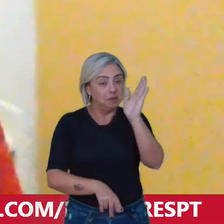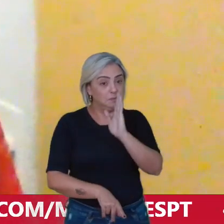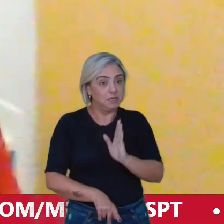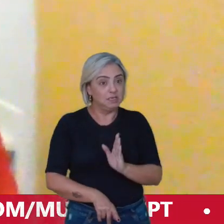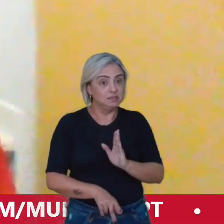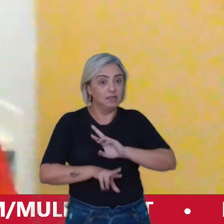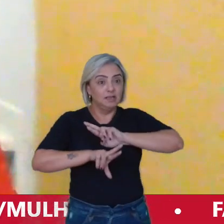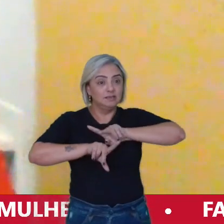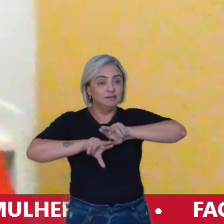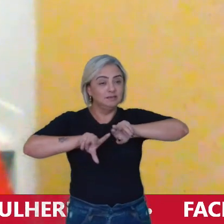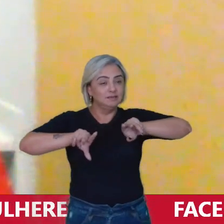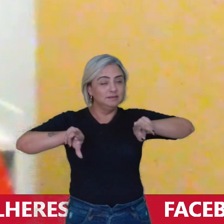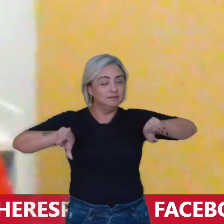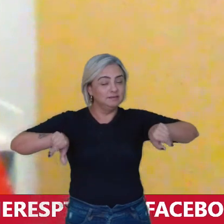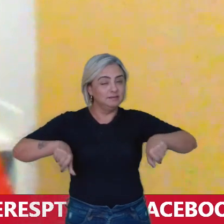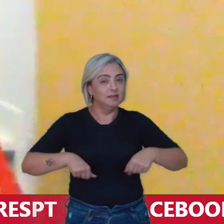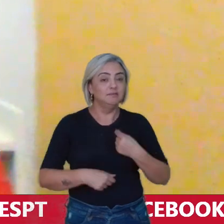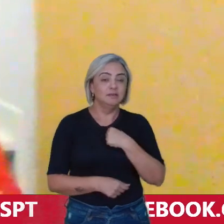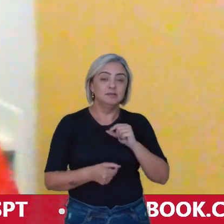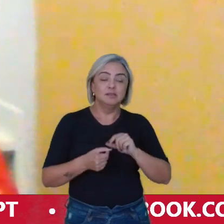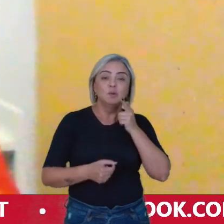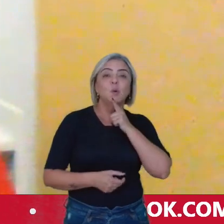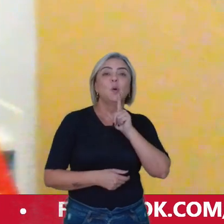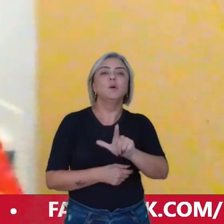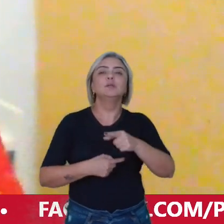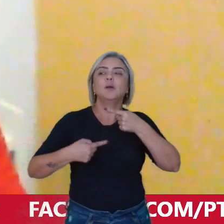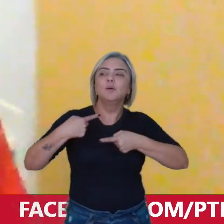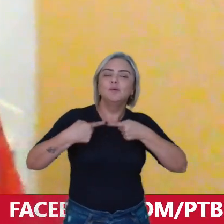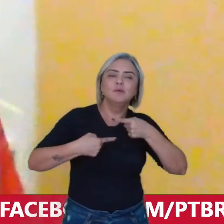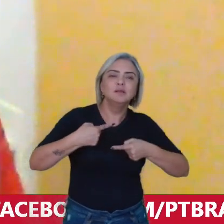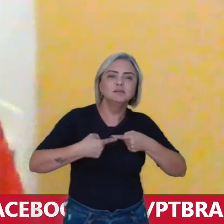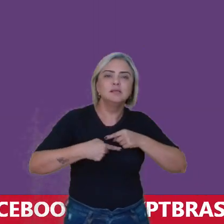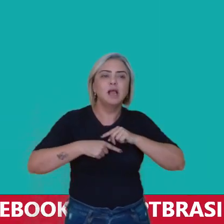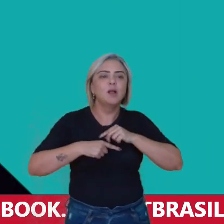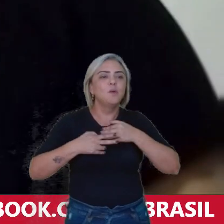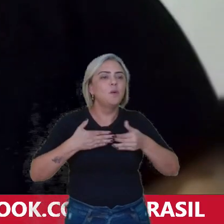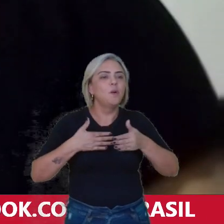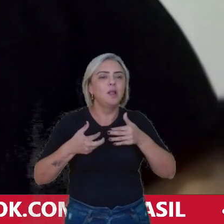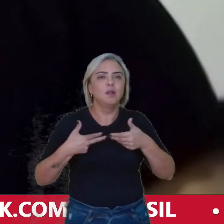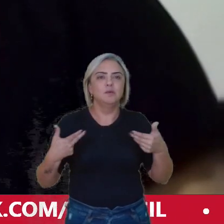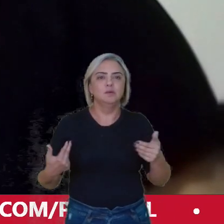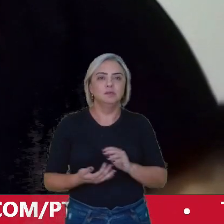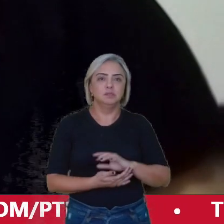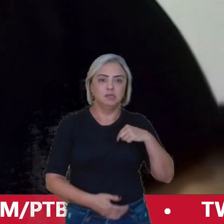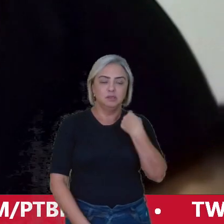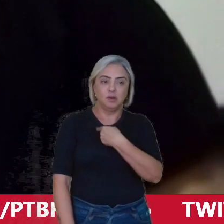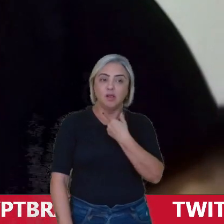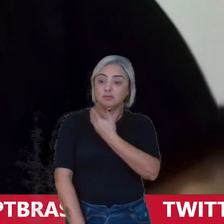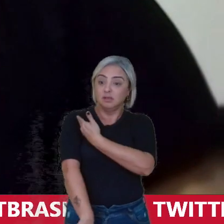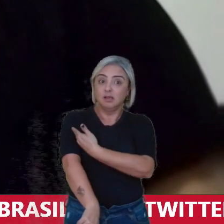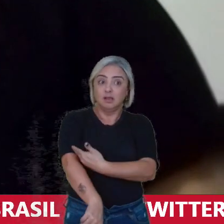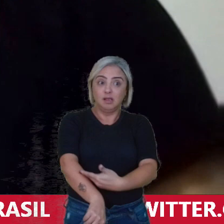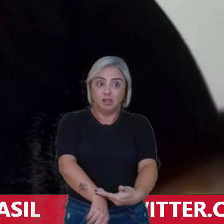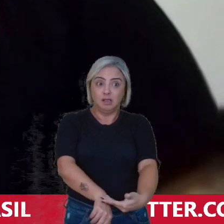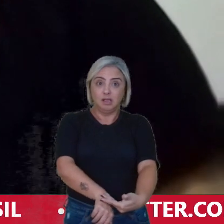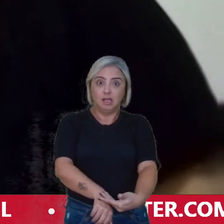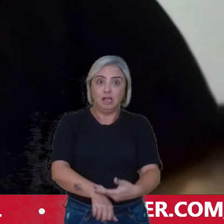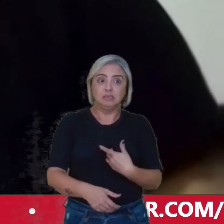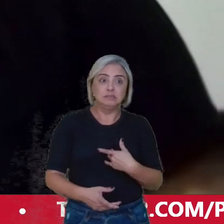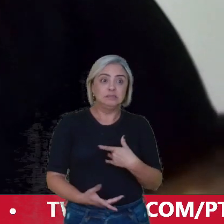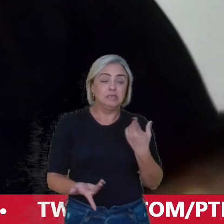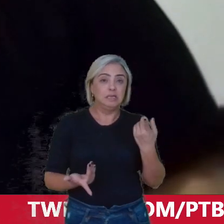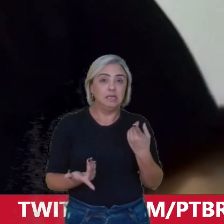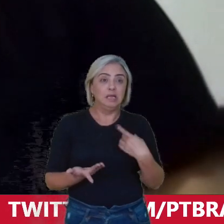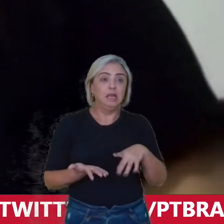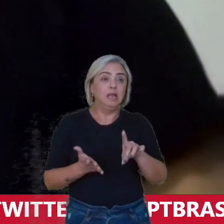é diverso. E essa diversidade faz com que a gente consiga dialogar sobre tudo. Nós que estamos acostumados a ser legitimados